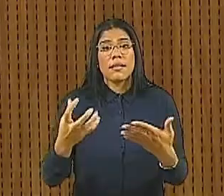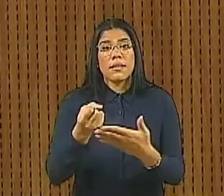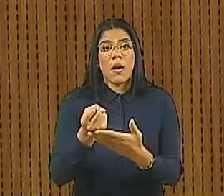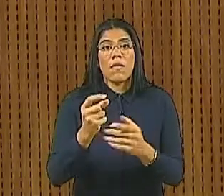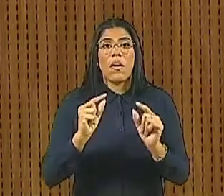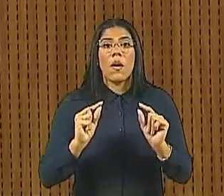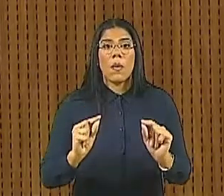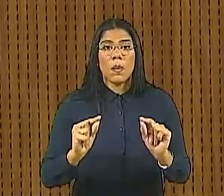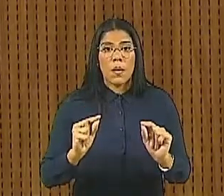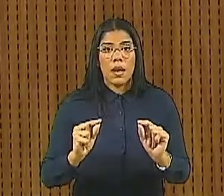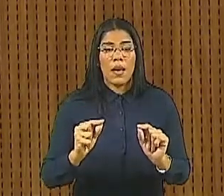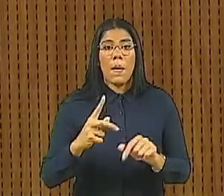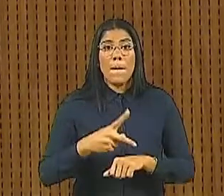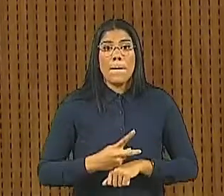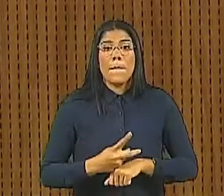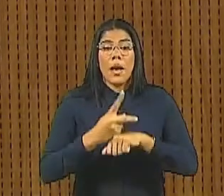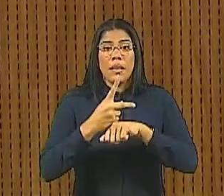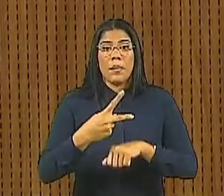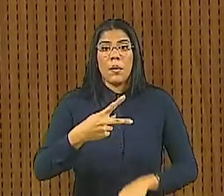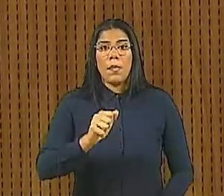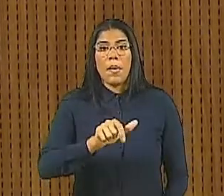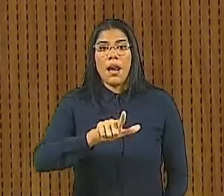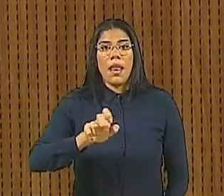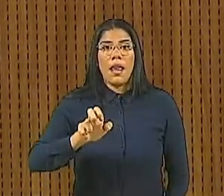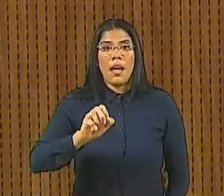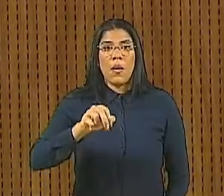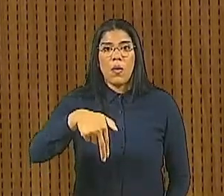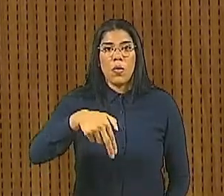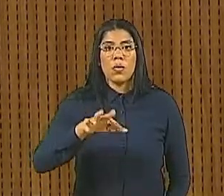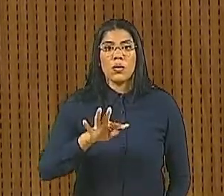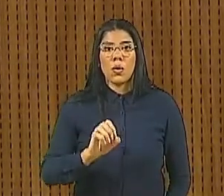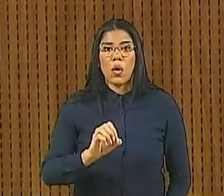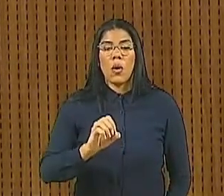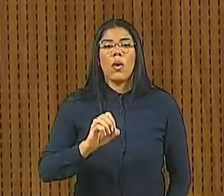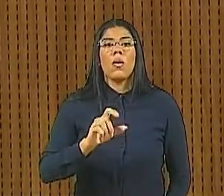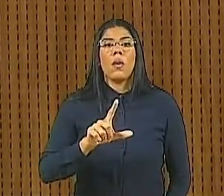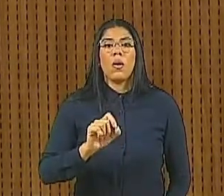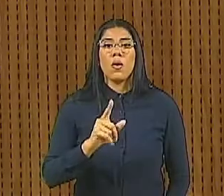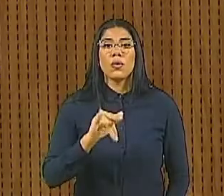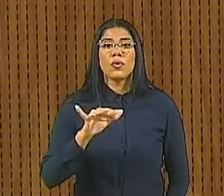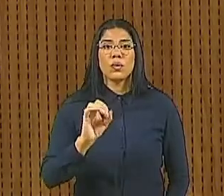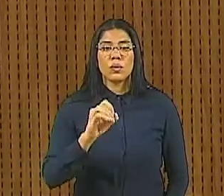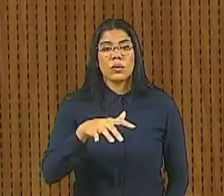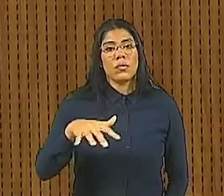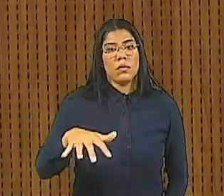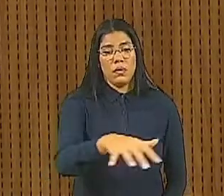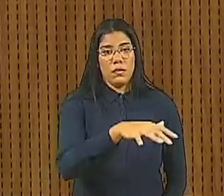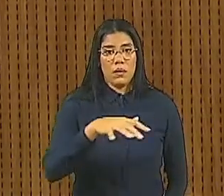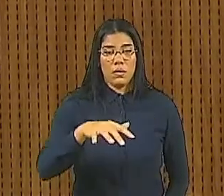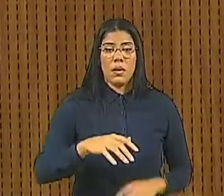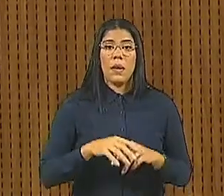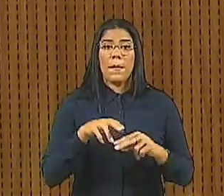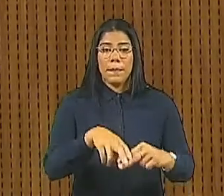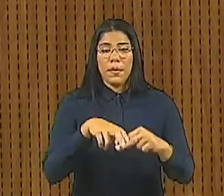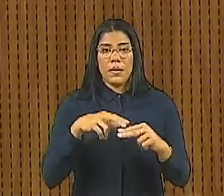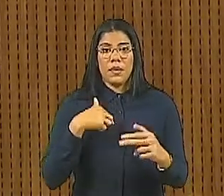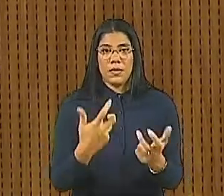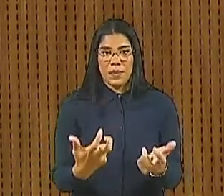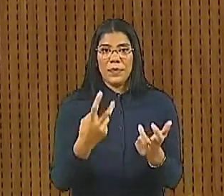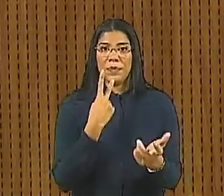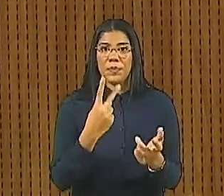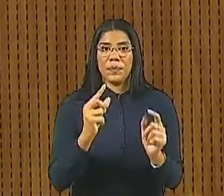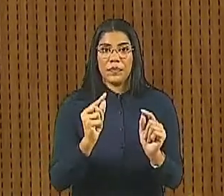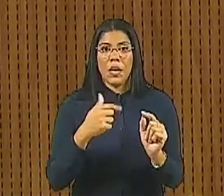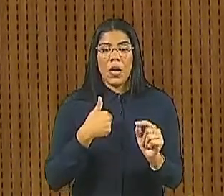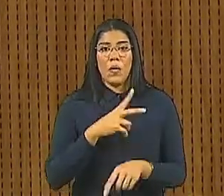e geológicos que nós temos em todo o Brasil, mas é também salvar as suas comunidades. Por isso eu quero aqui dizer que eu lutarei